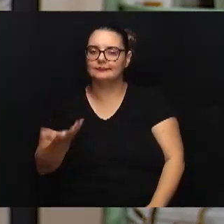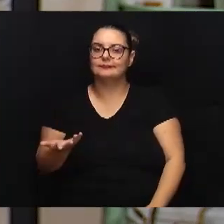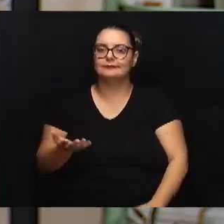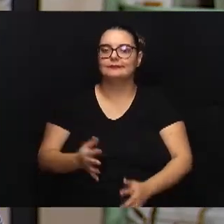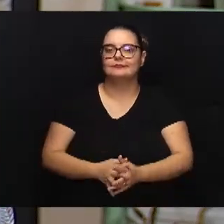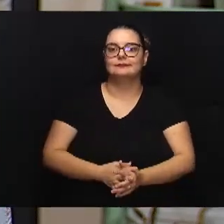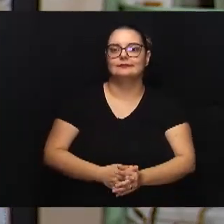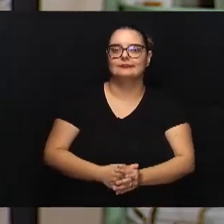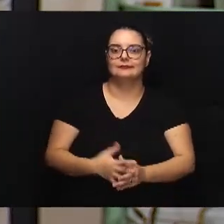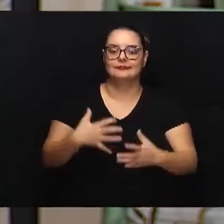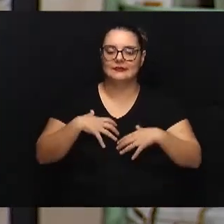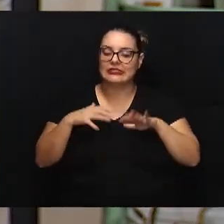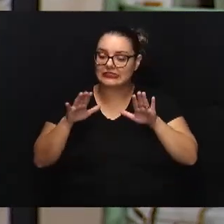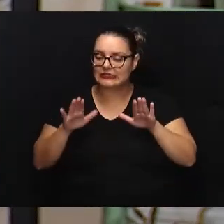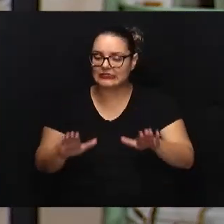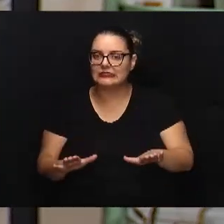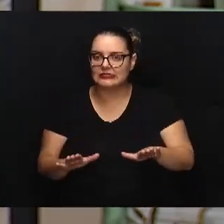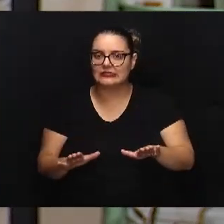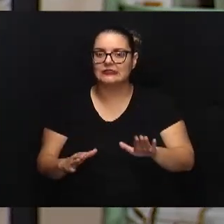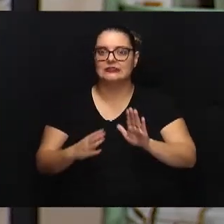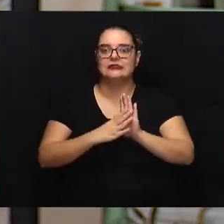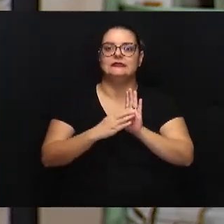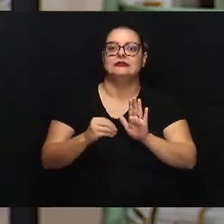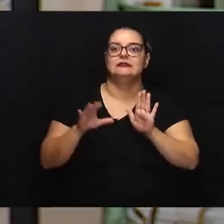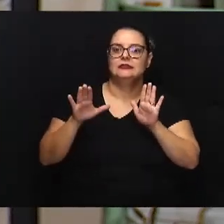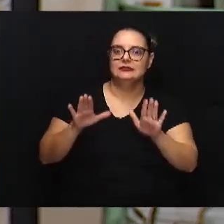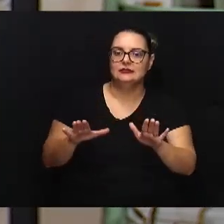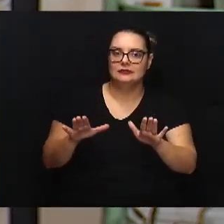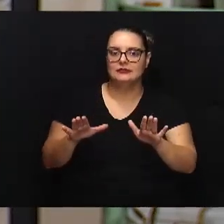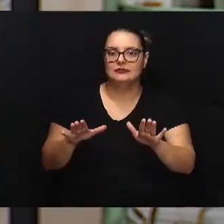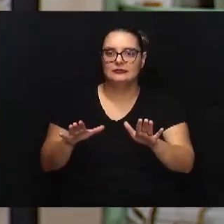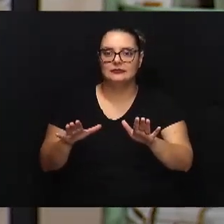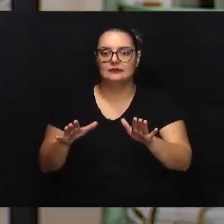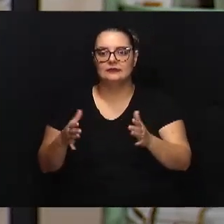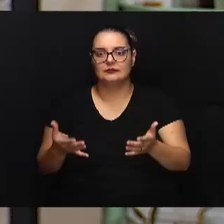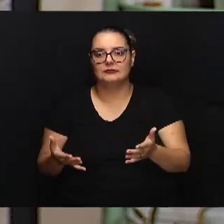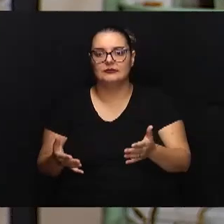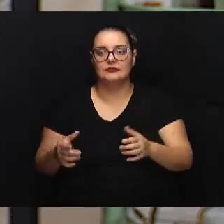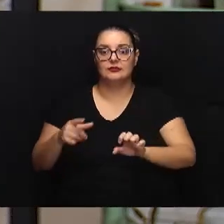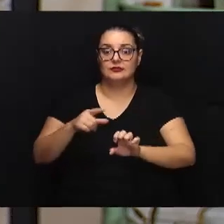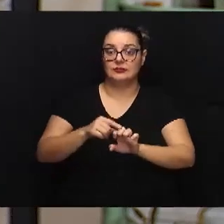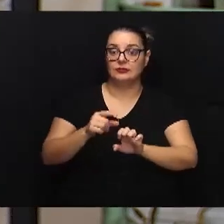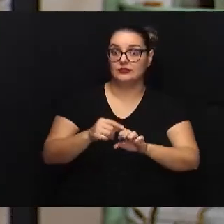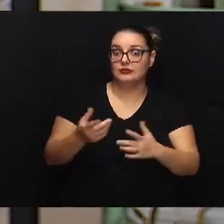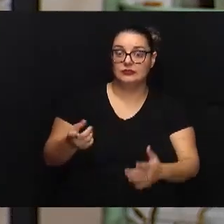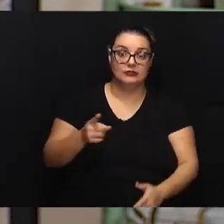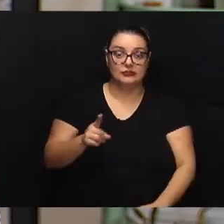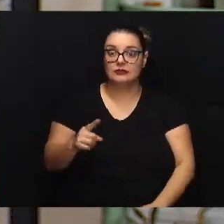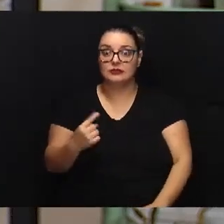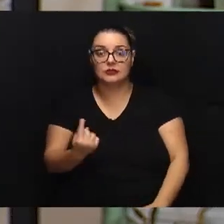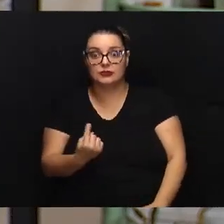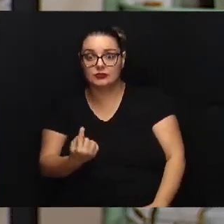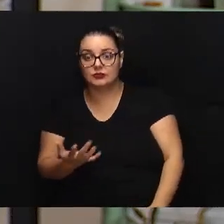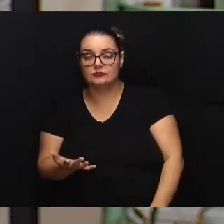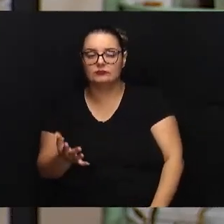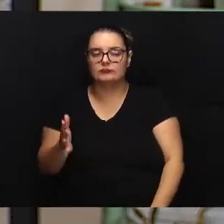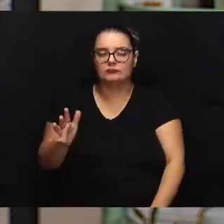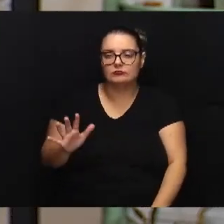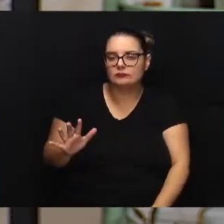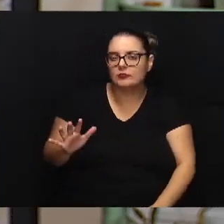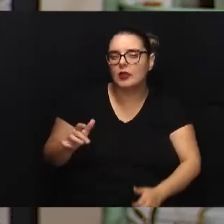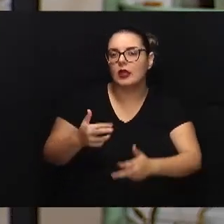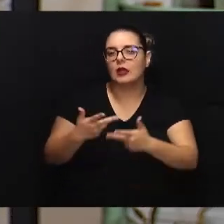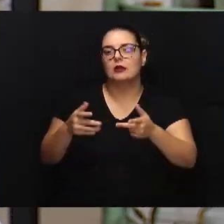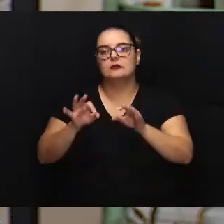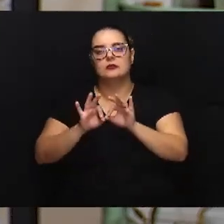assim, nesse modelo de empreender, não sozinha, mas numa coisa familiar,